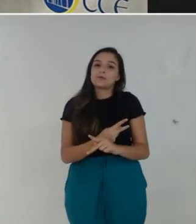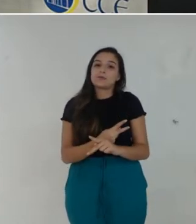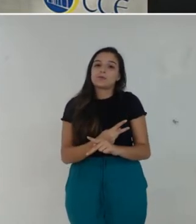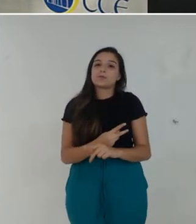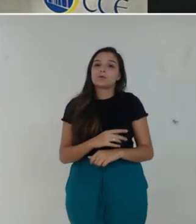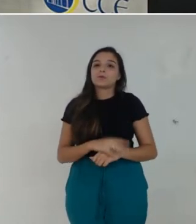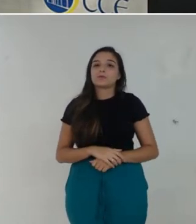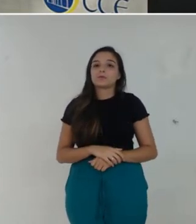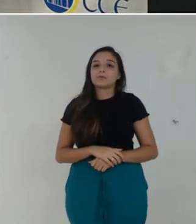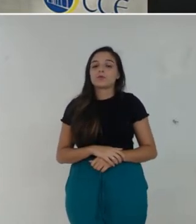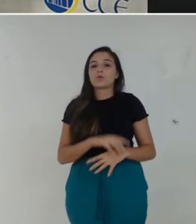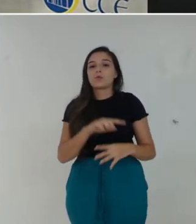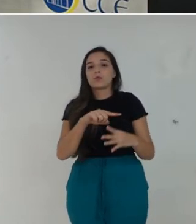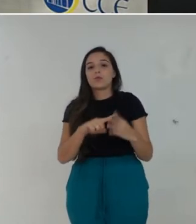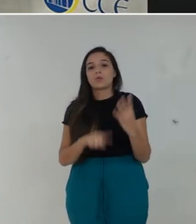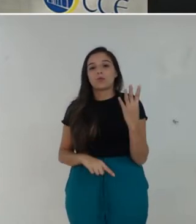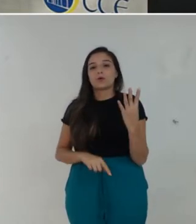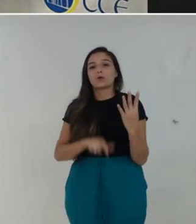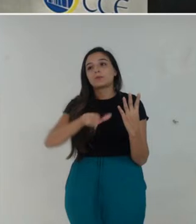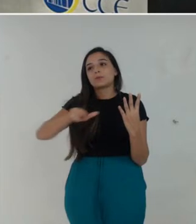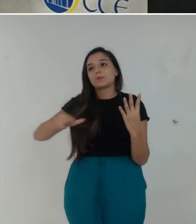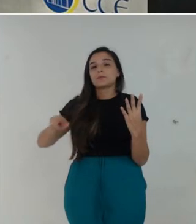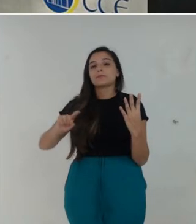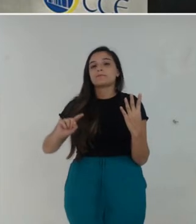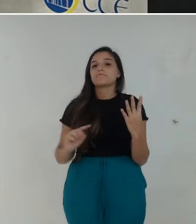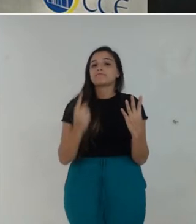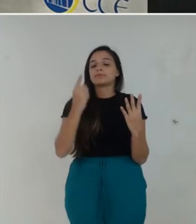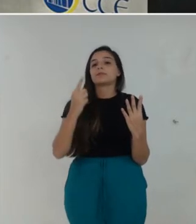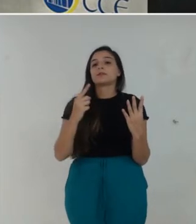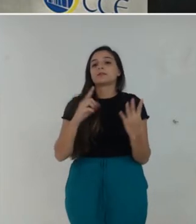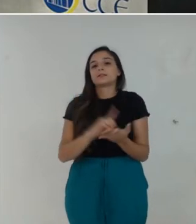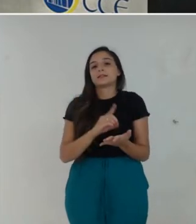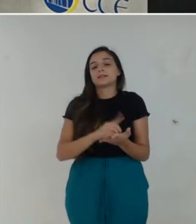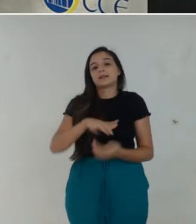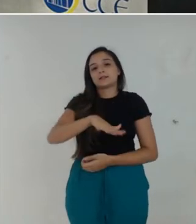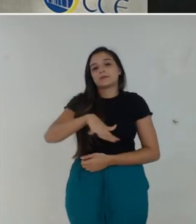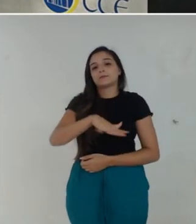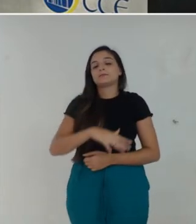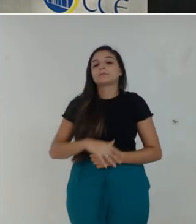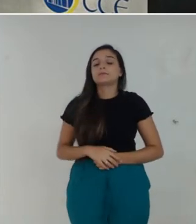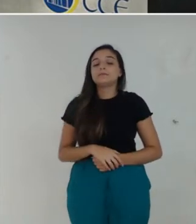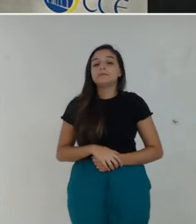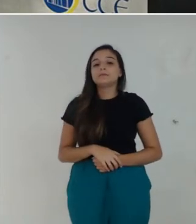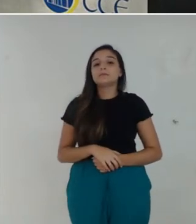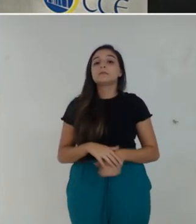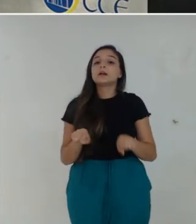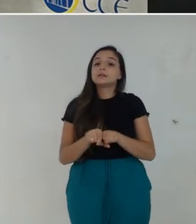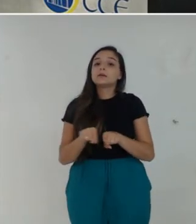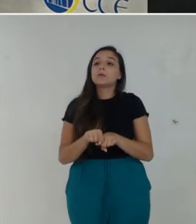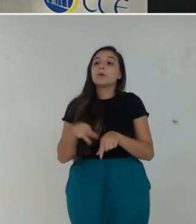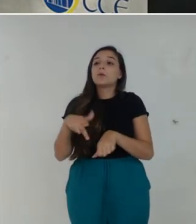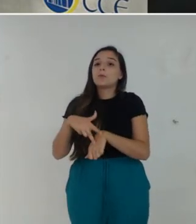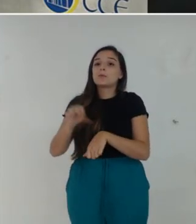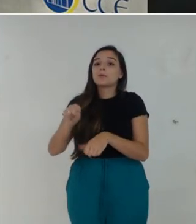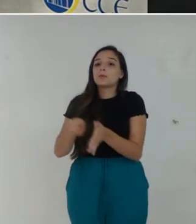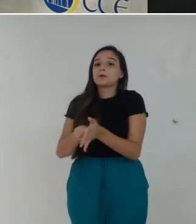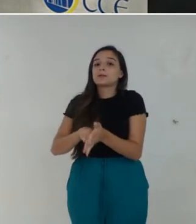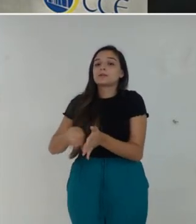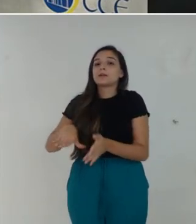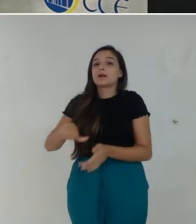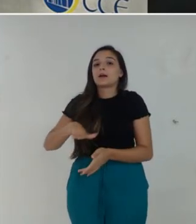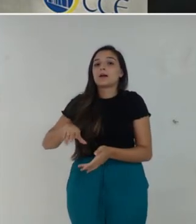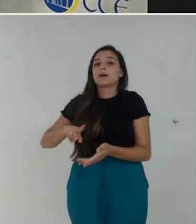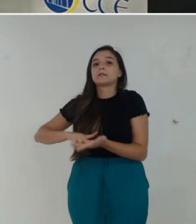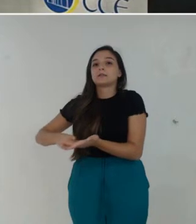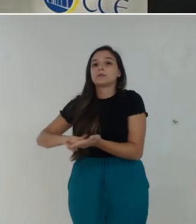quatro primeiras dissertações na área. E no caso dos programas de pós-graduação em estudos da tradução, porque